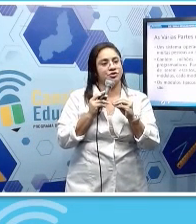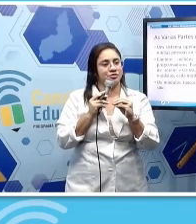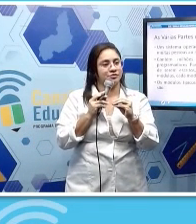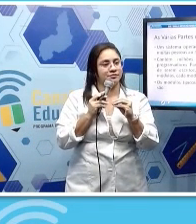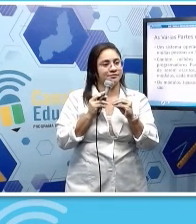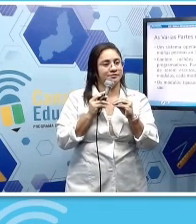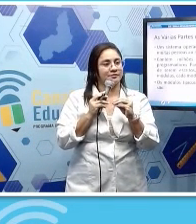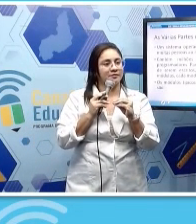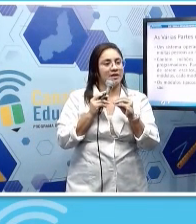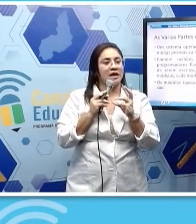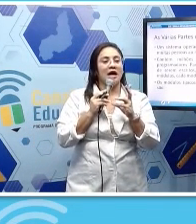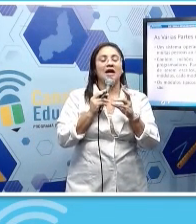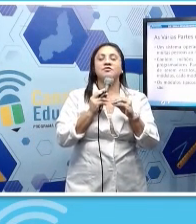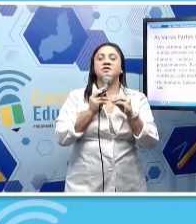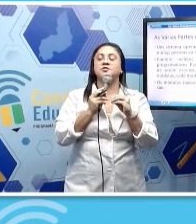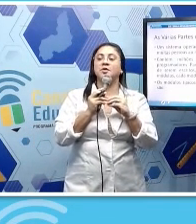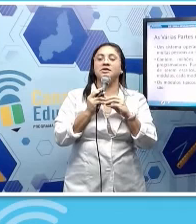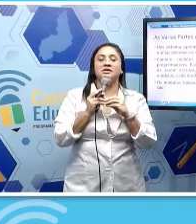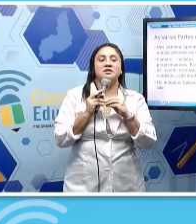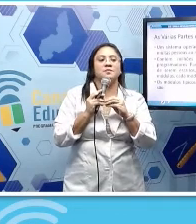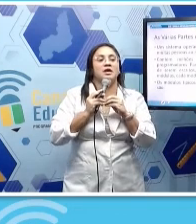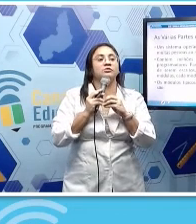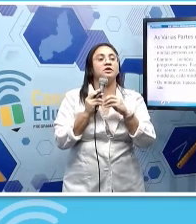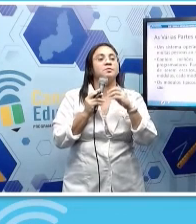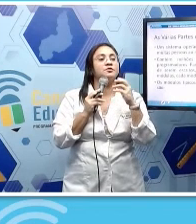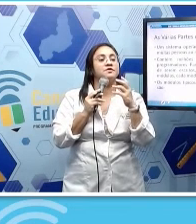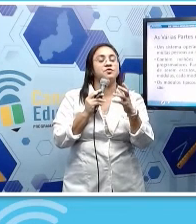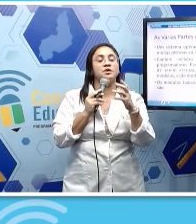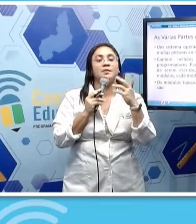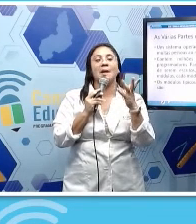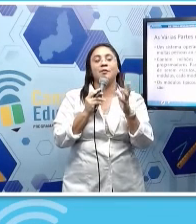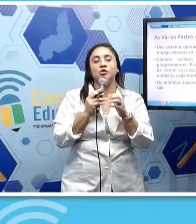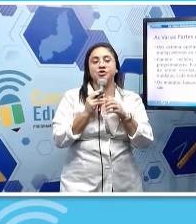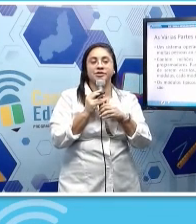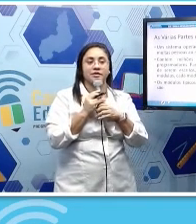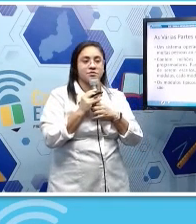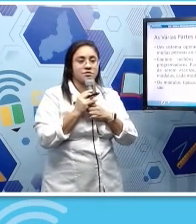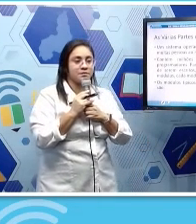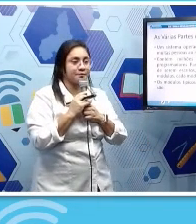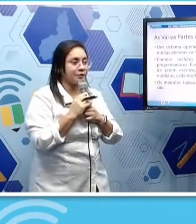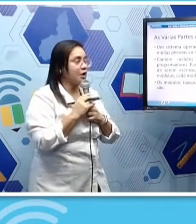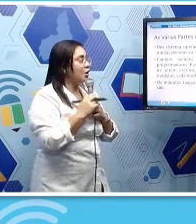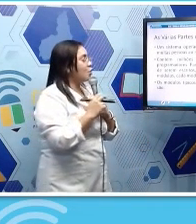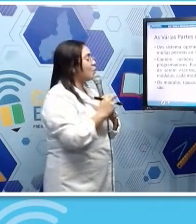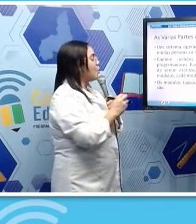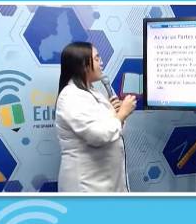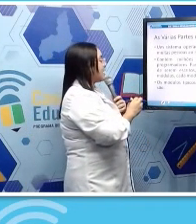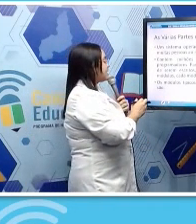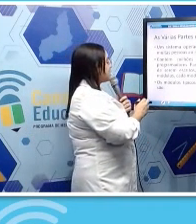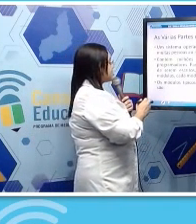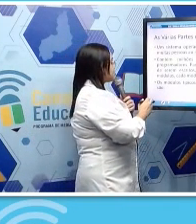de código. Aí vocês podem estar se perguntando, professora, pelo amor de Deus,